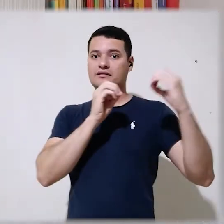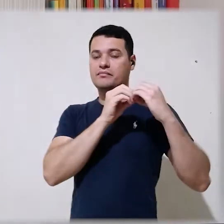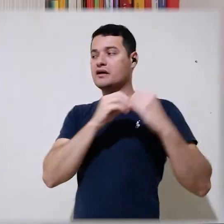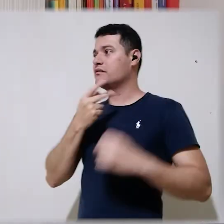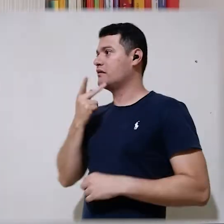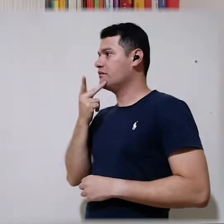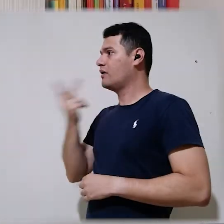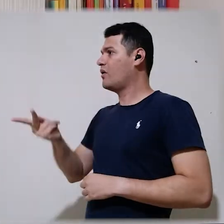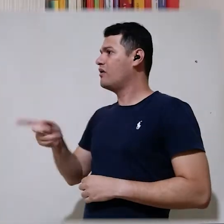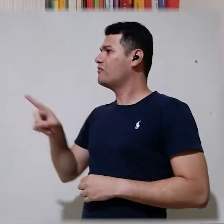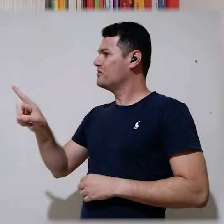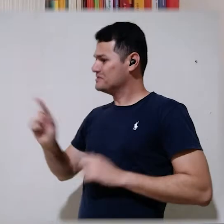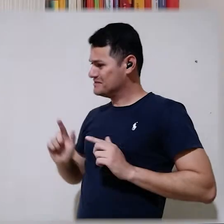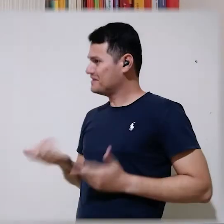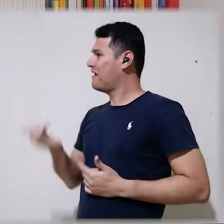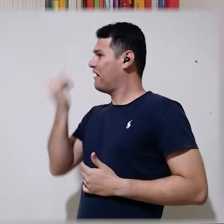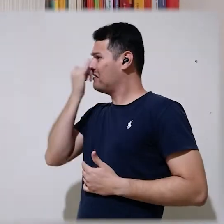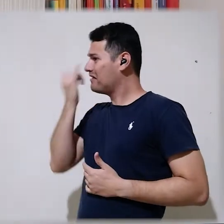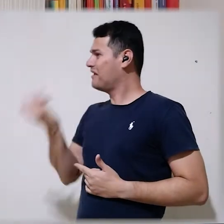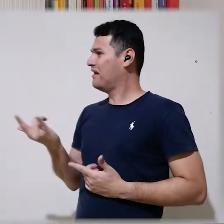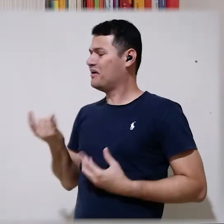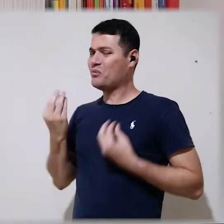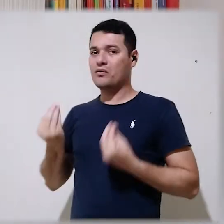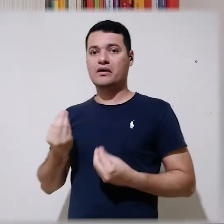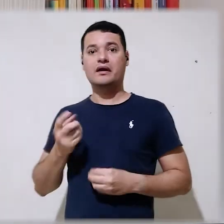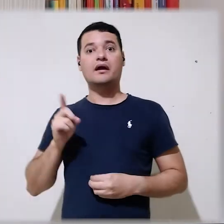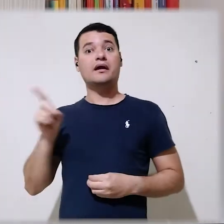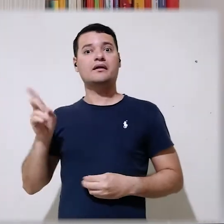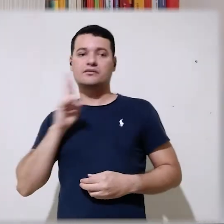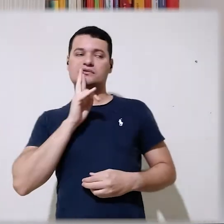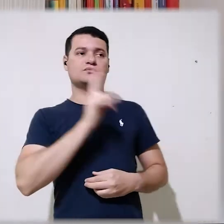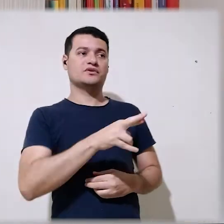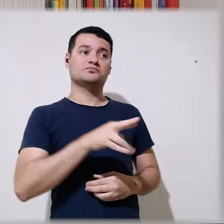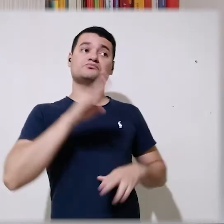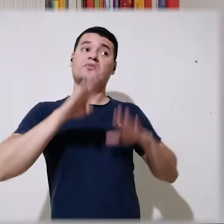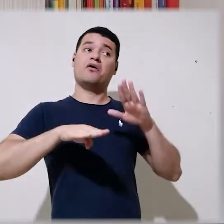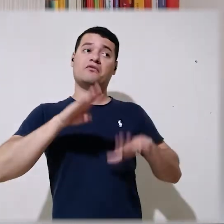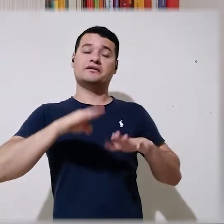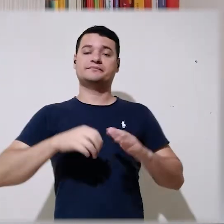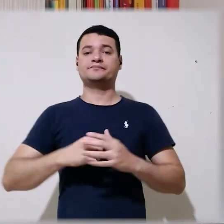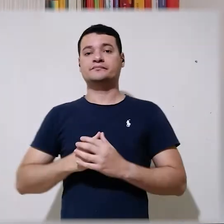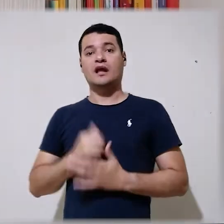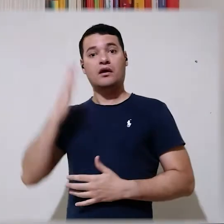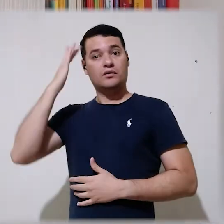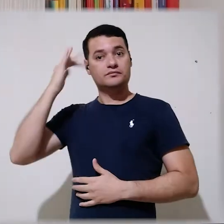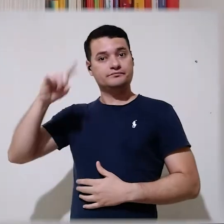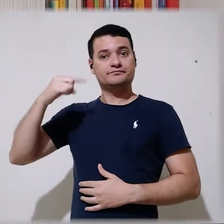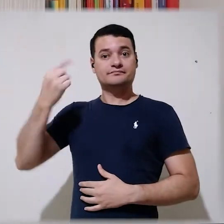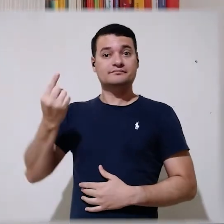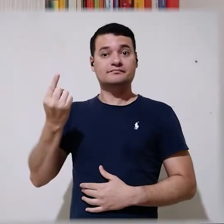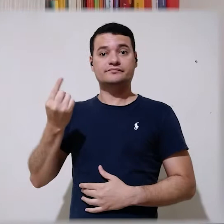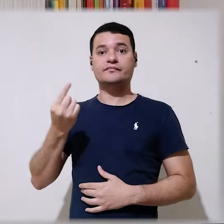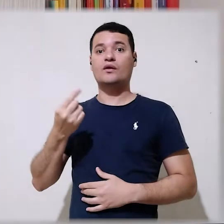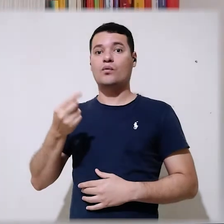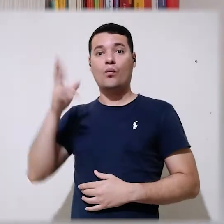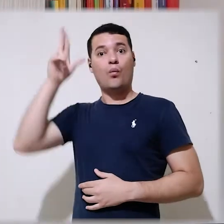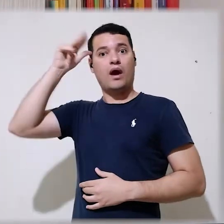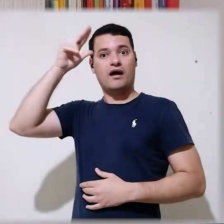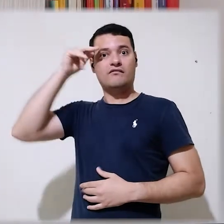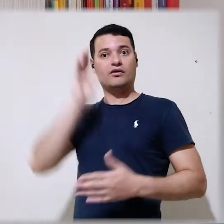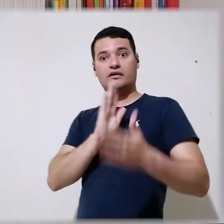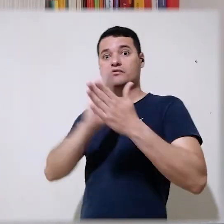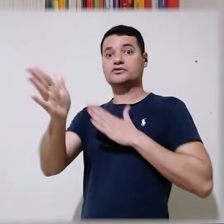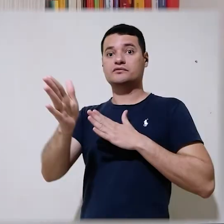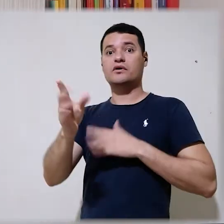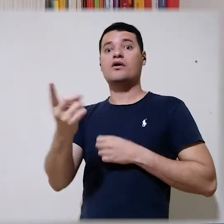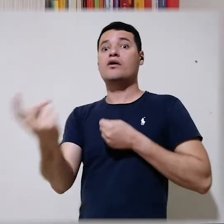até ele e disseram: "Nossa, mas que azar, hein?" E o fazendeiro respondeu: "Talvez." No dia seguinte,